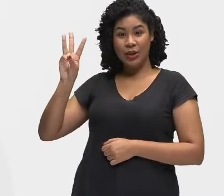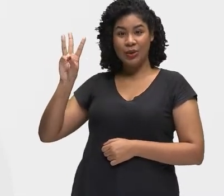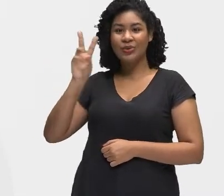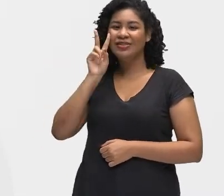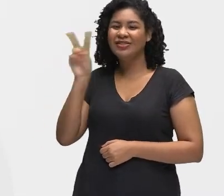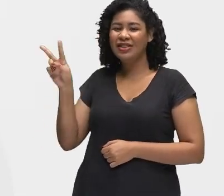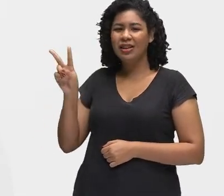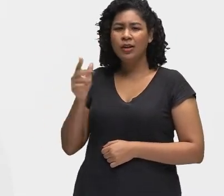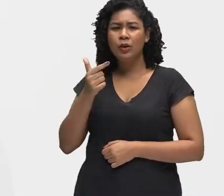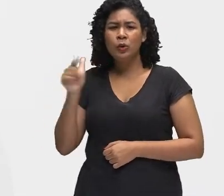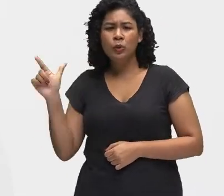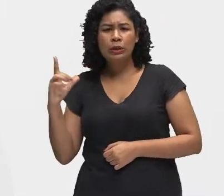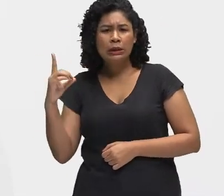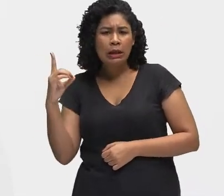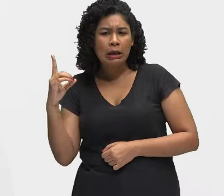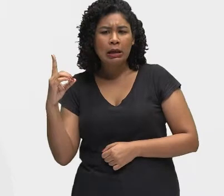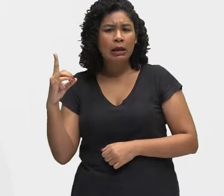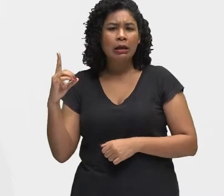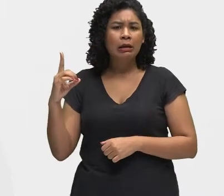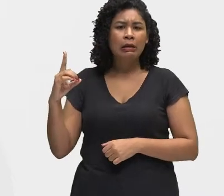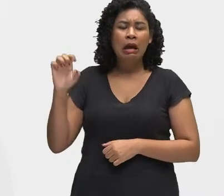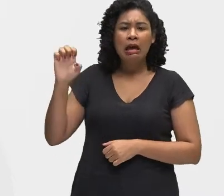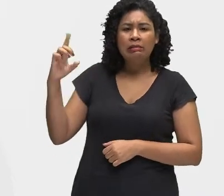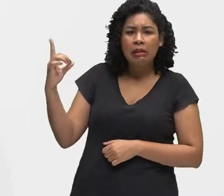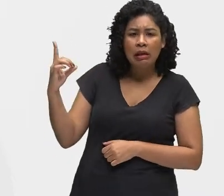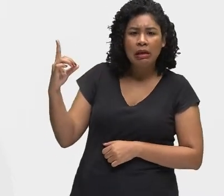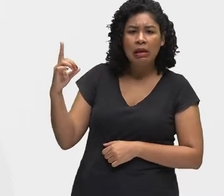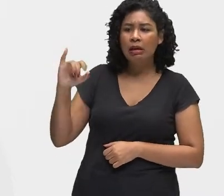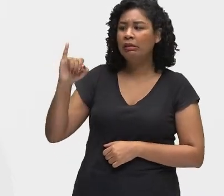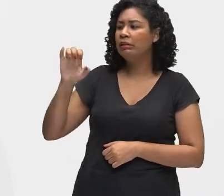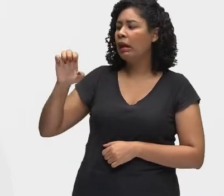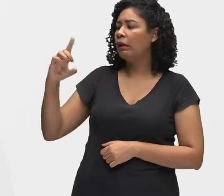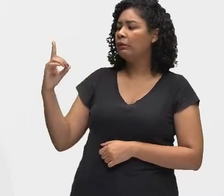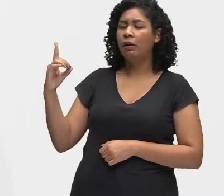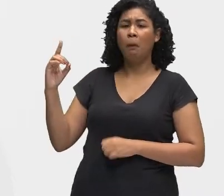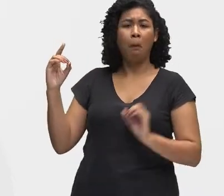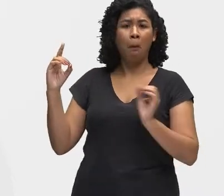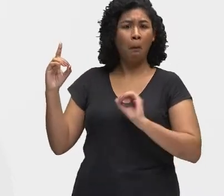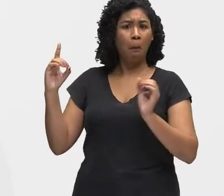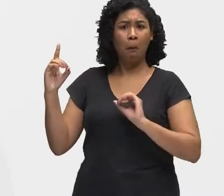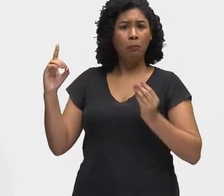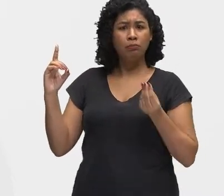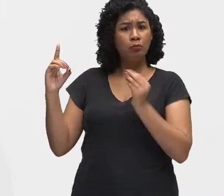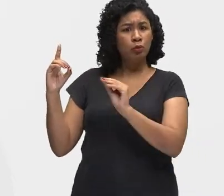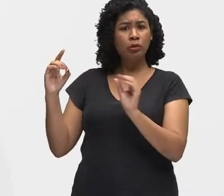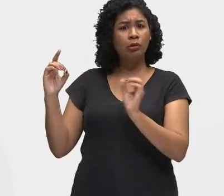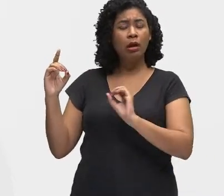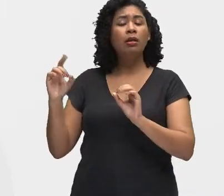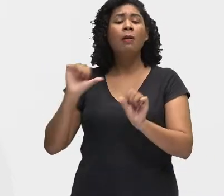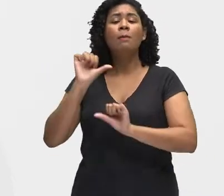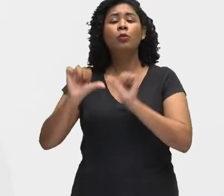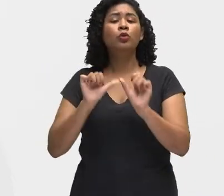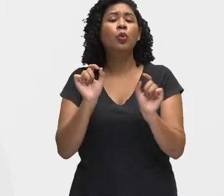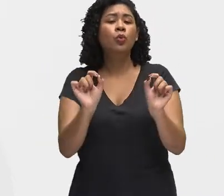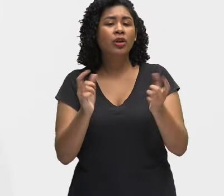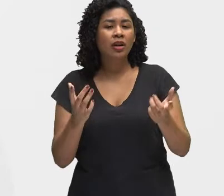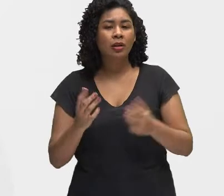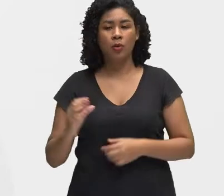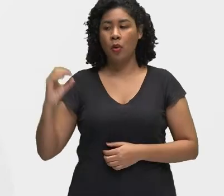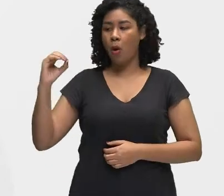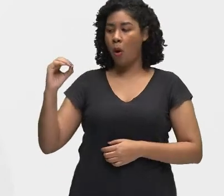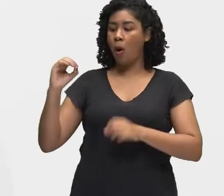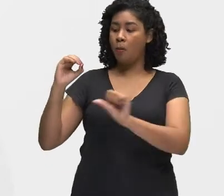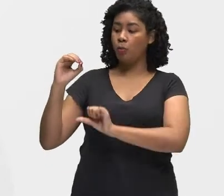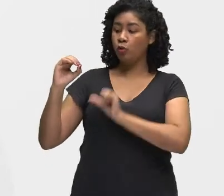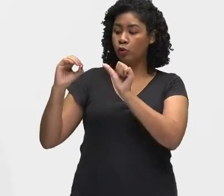tem D, não tem ED, não tem ED, nem nada aí no verbo. Mudei o quê? O O mudou para E.